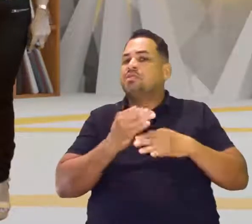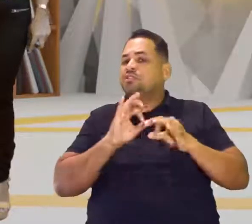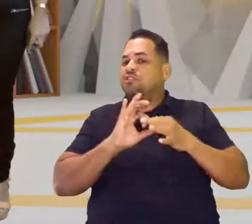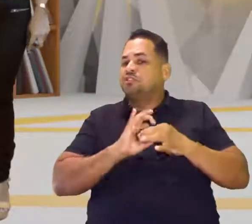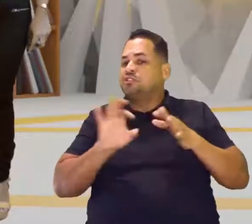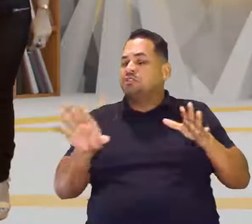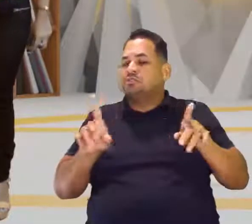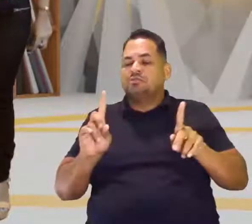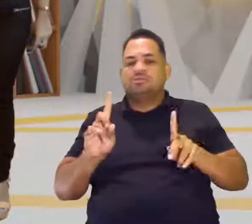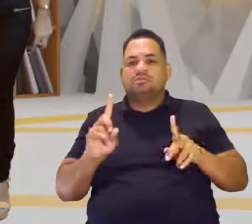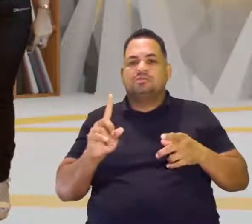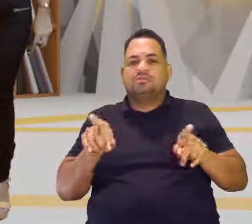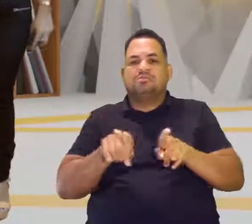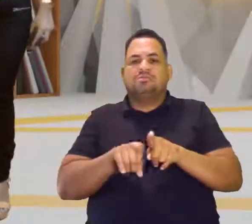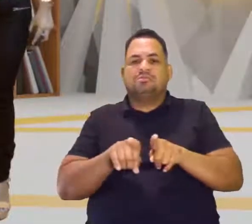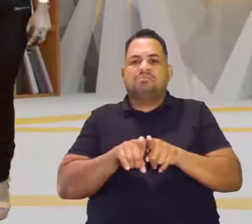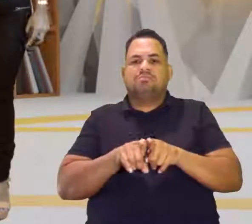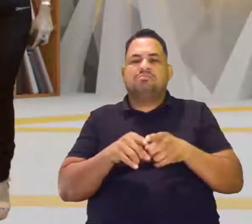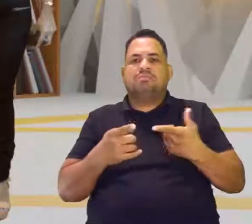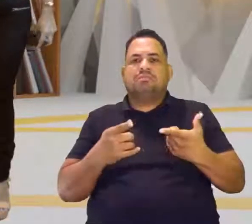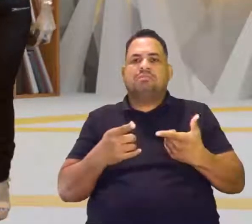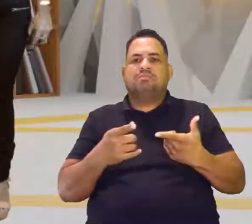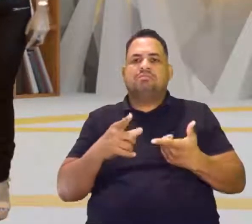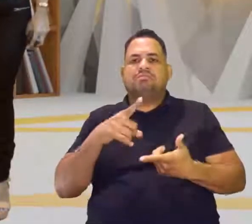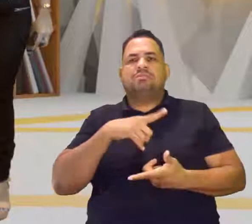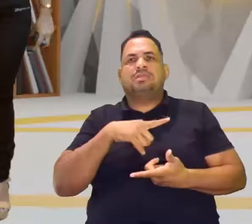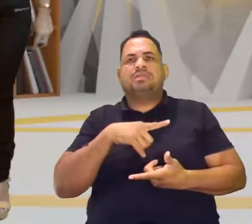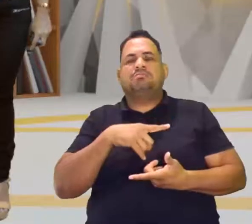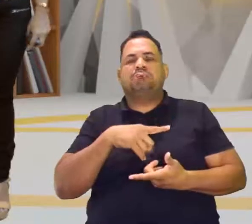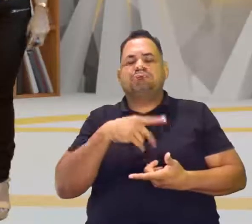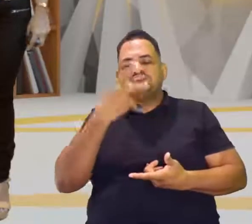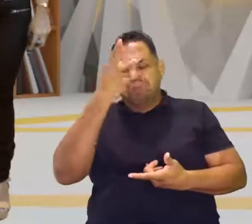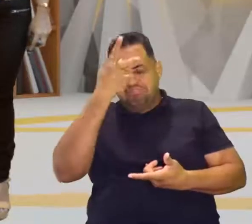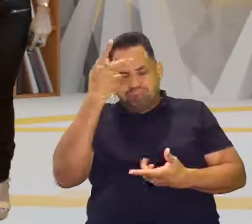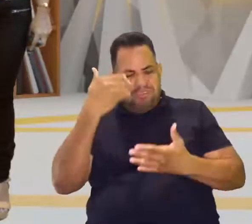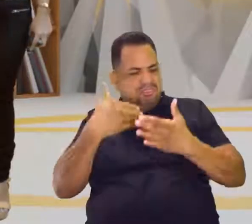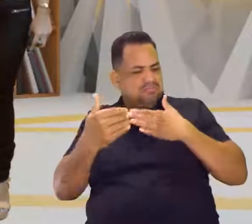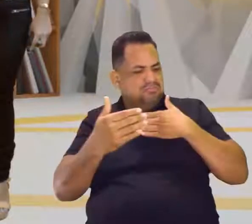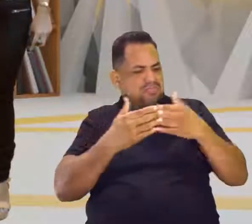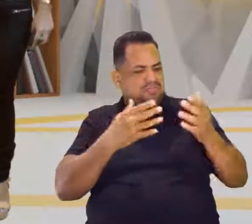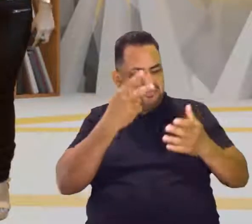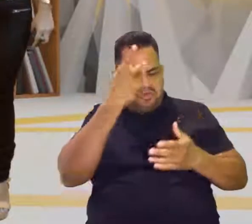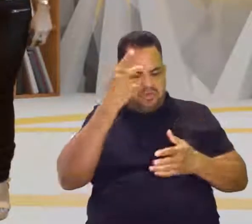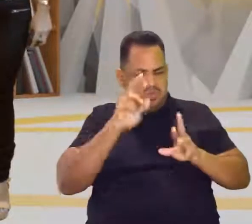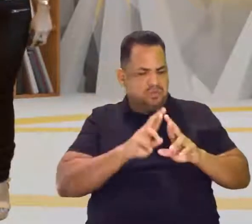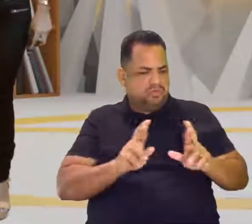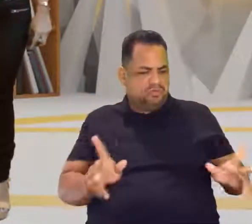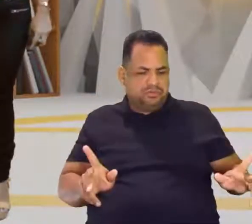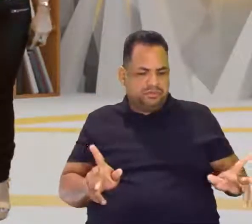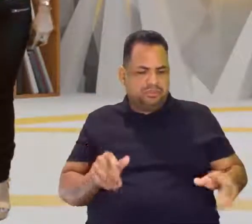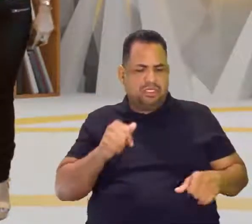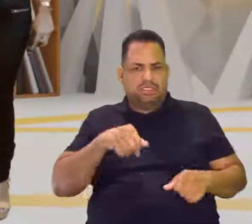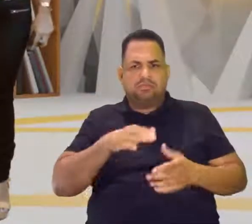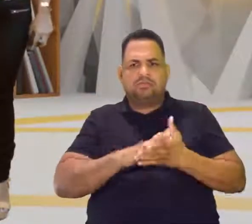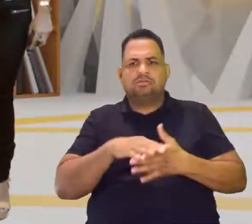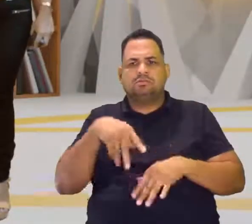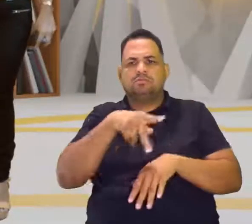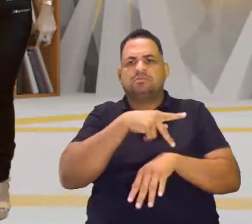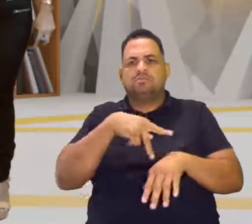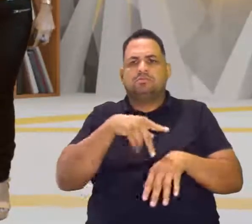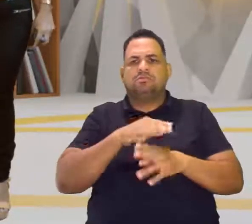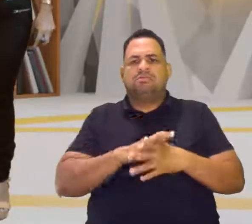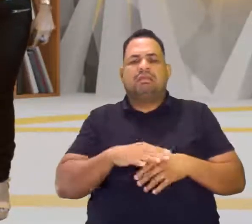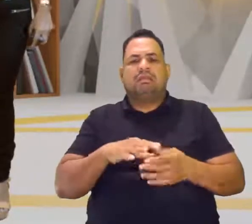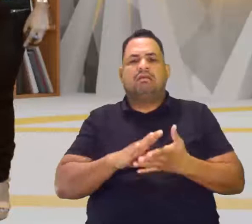também então não tem nada a ver uma pessoa tem uma coisa diferente da minha e se tratando no nosso país esse